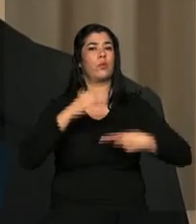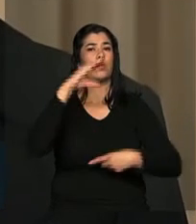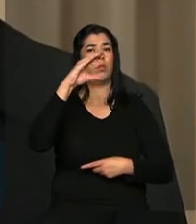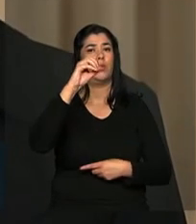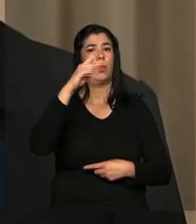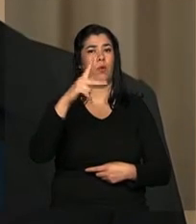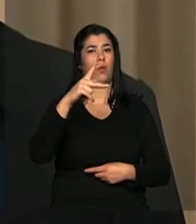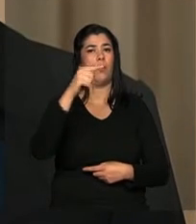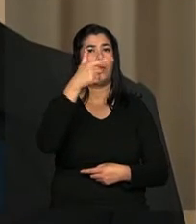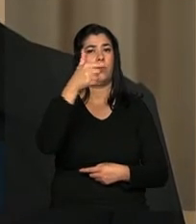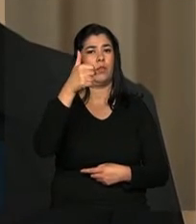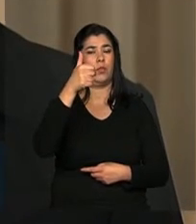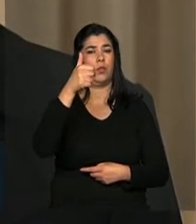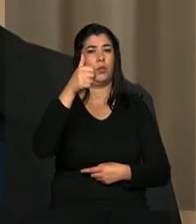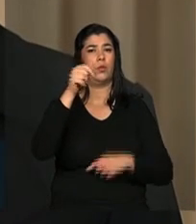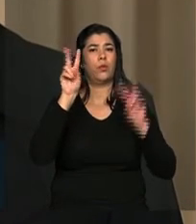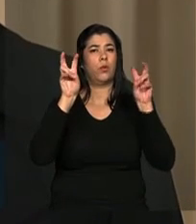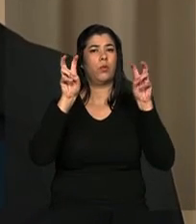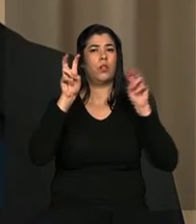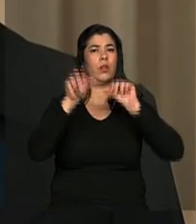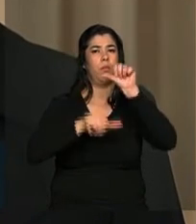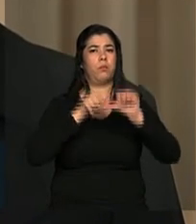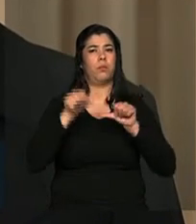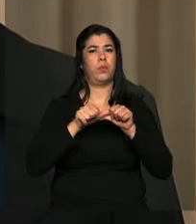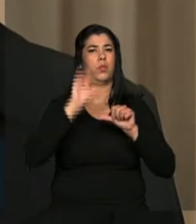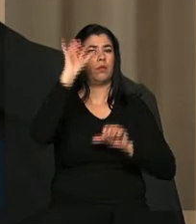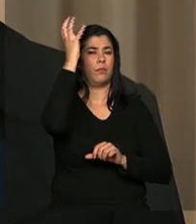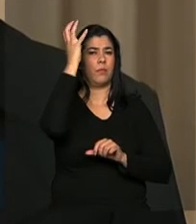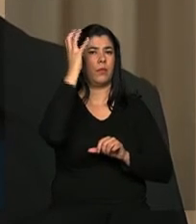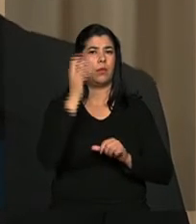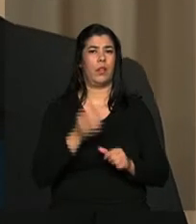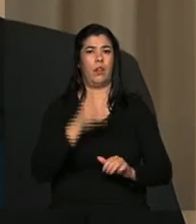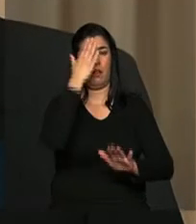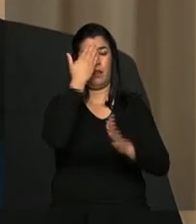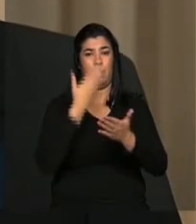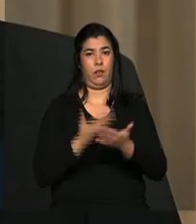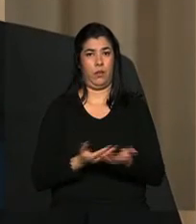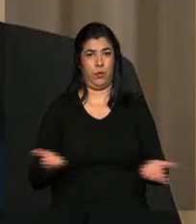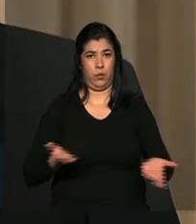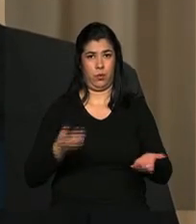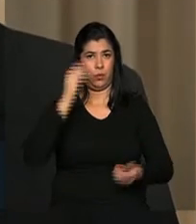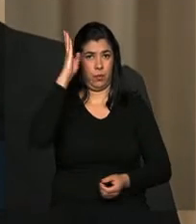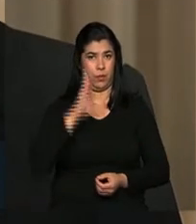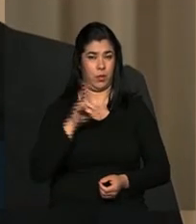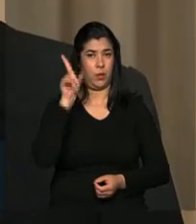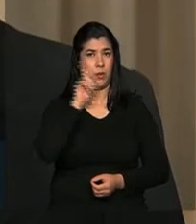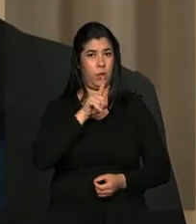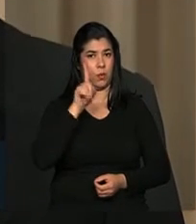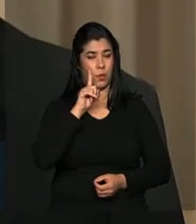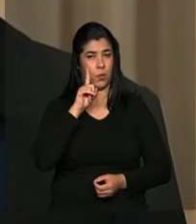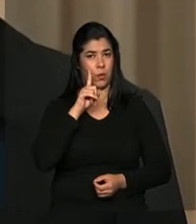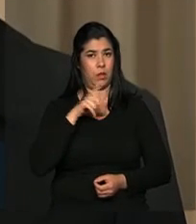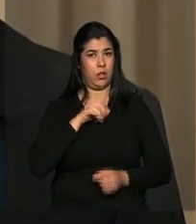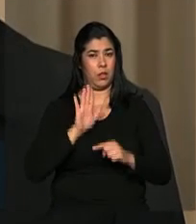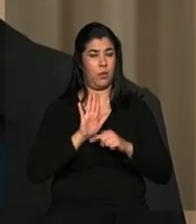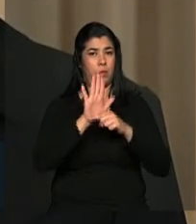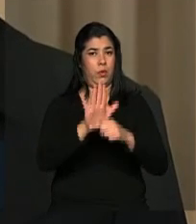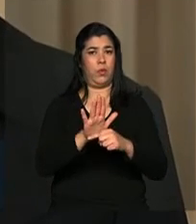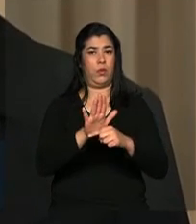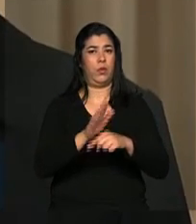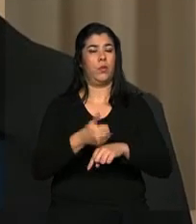hoje o Brasil e os Estados Unidos deram uma grande contribuição para que